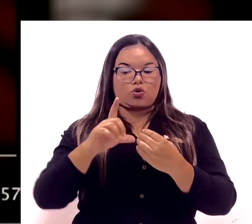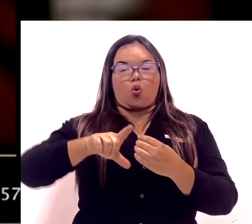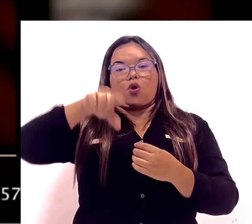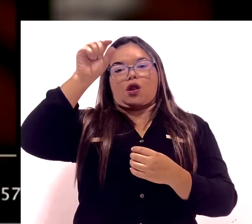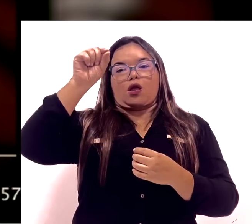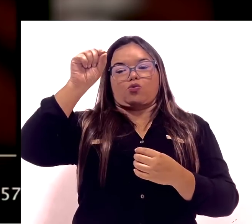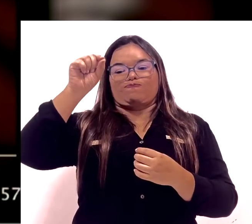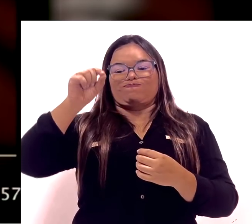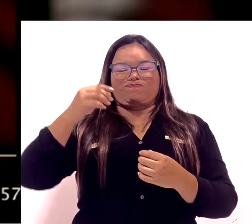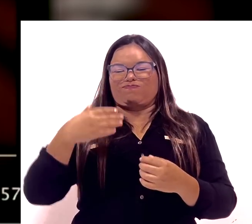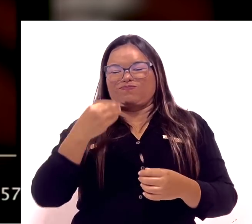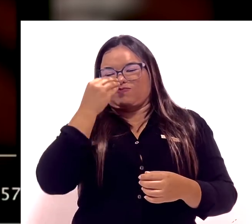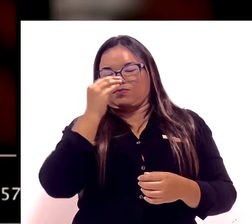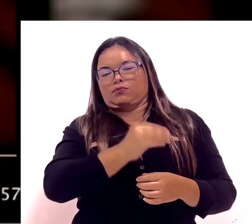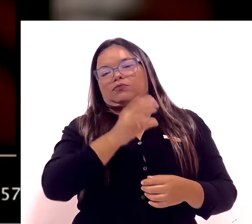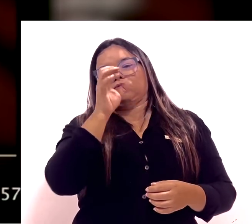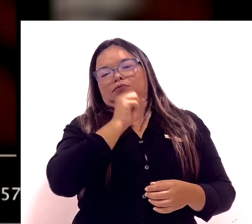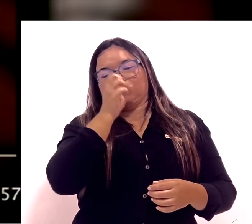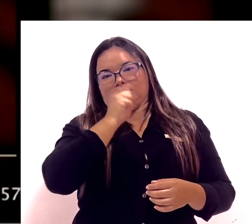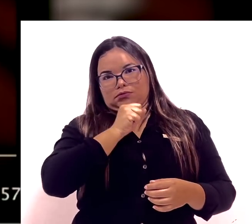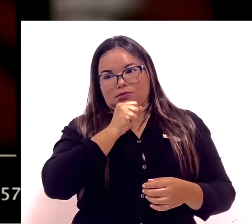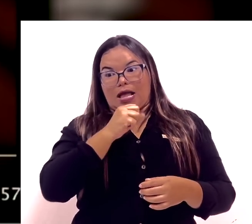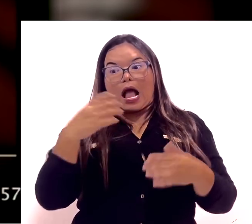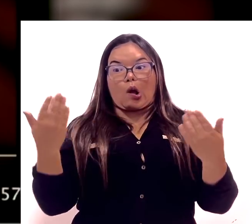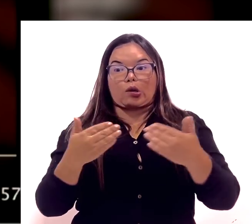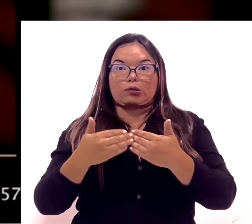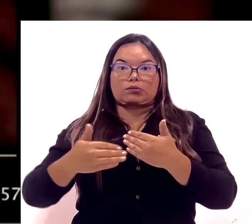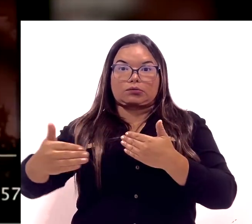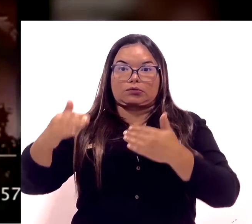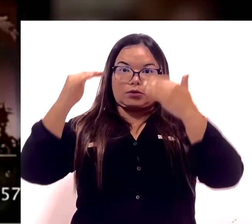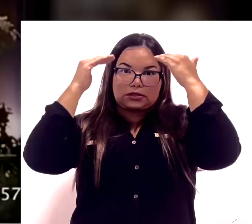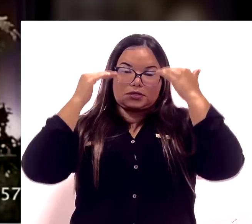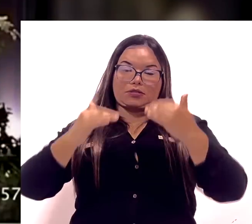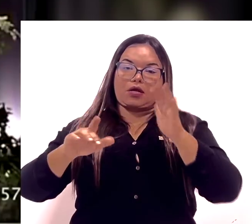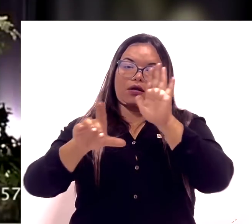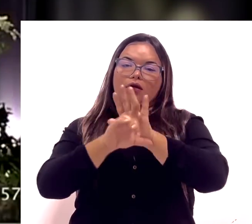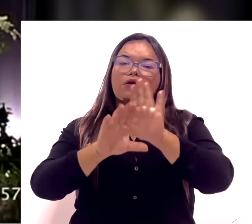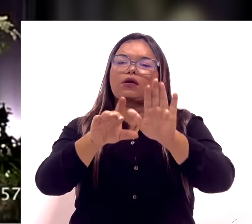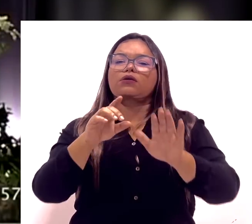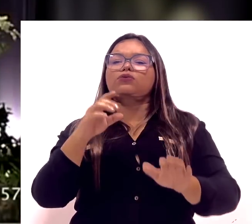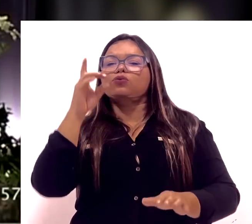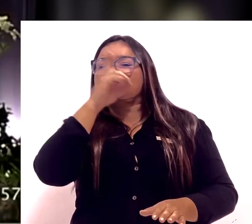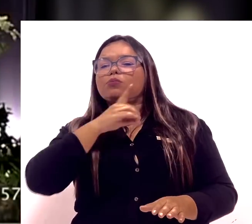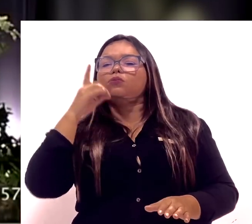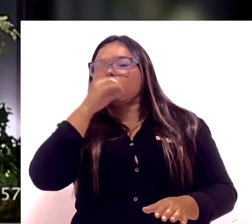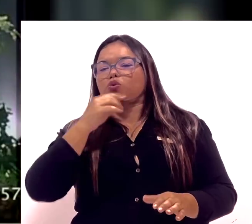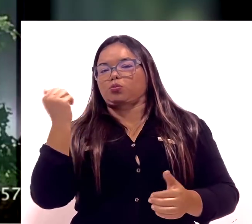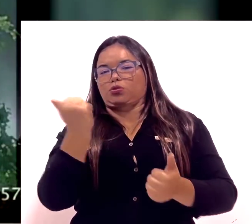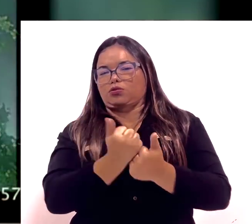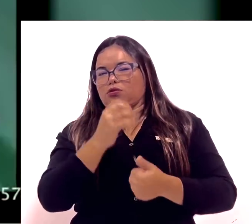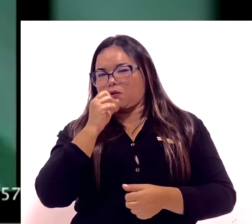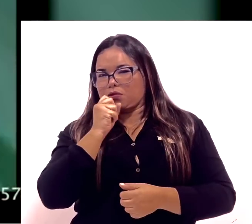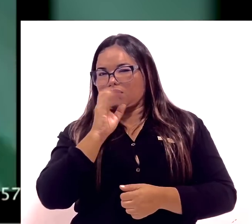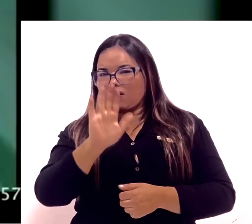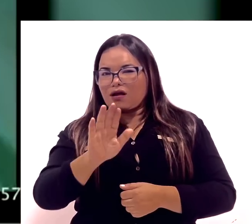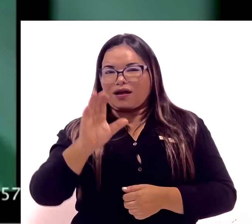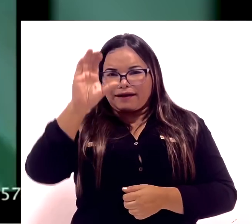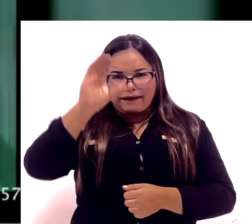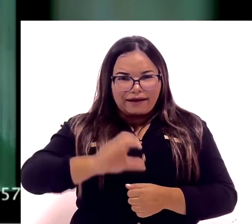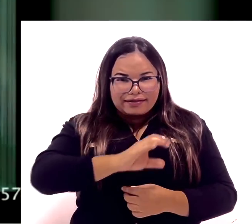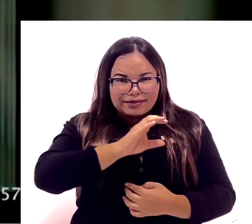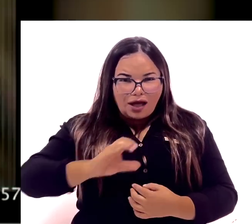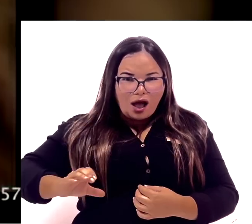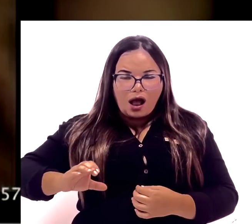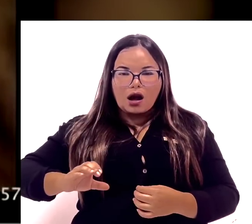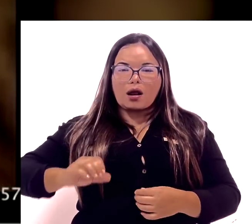ela mudou os tempos e as leis. Sim ou não? Sim, ela mudou. Tempos, tempo e metade de um tempo. A que